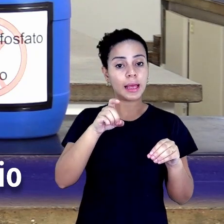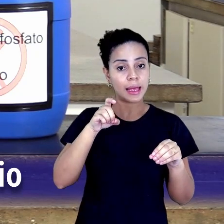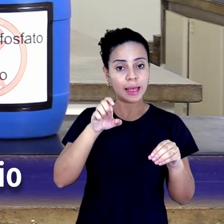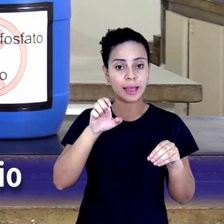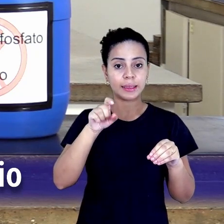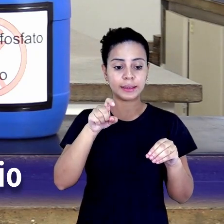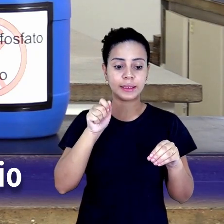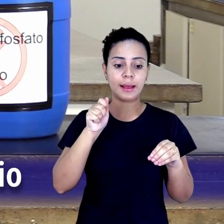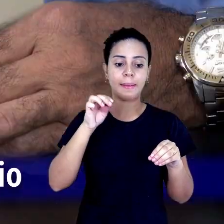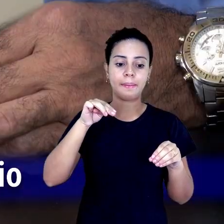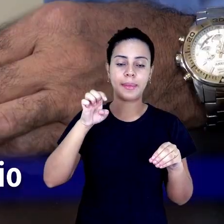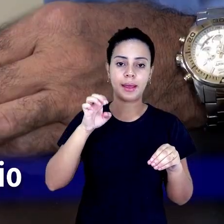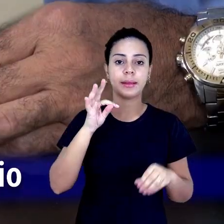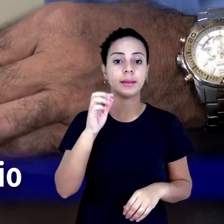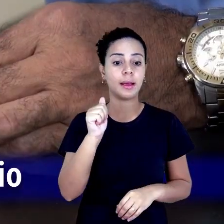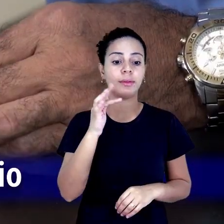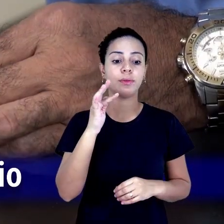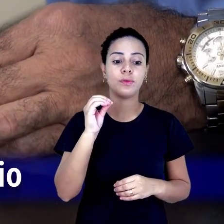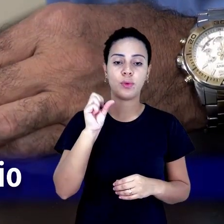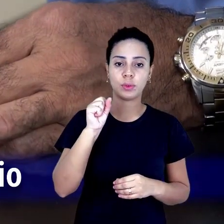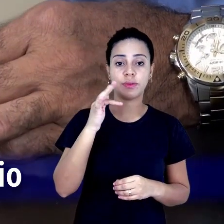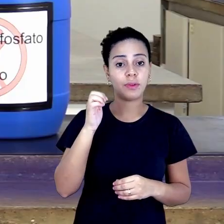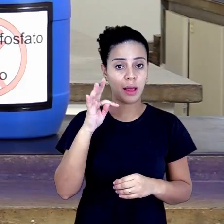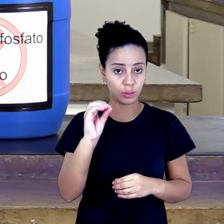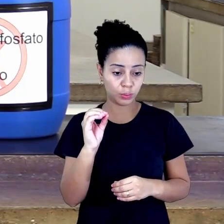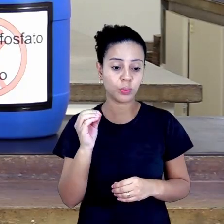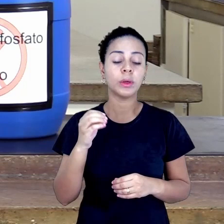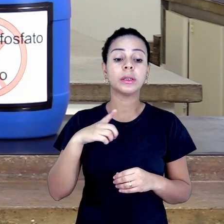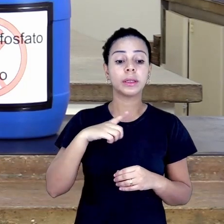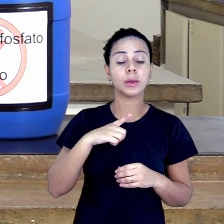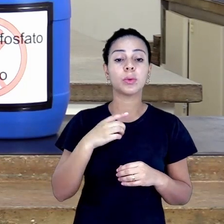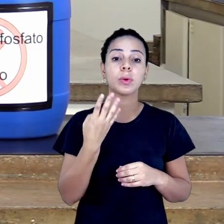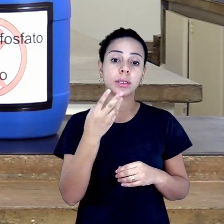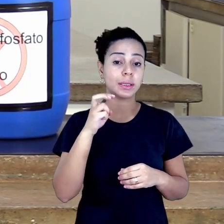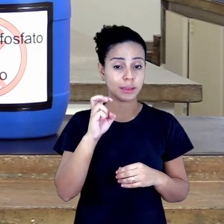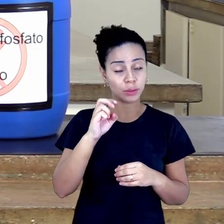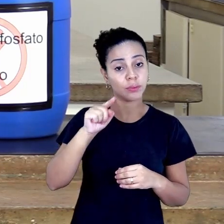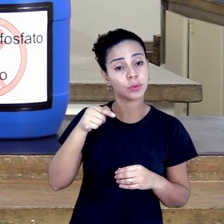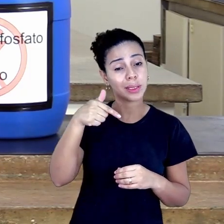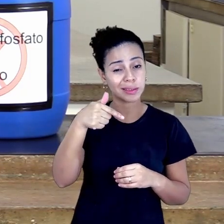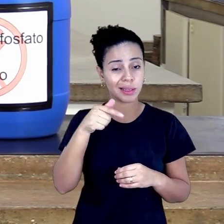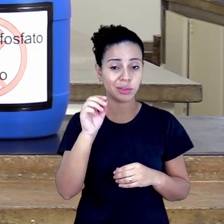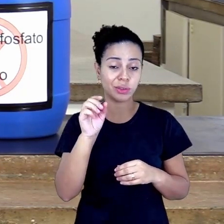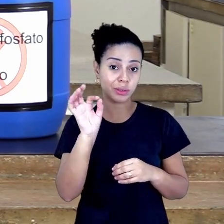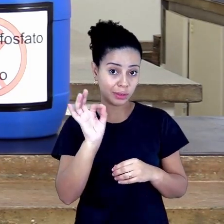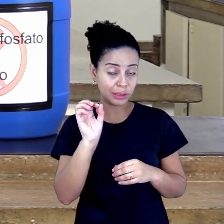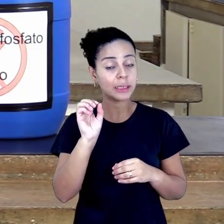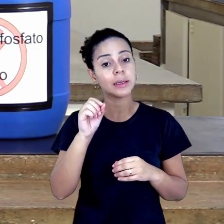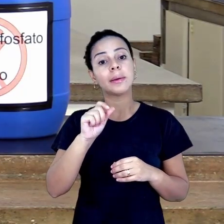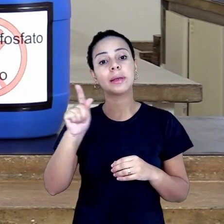de hexametafosfato de sódio com a concentração de 45,7 gramas do sal por